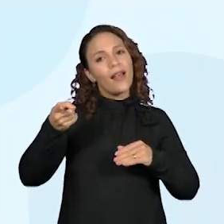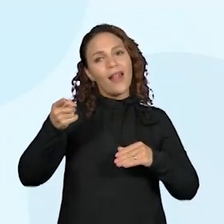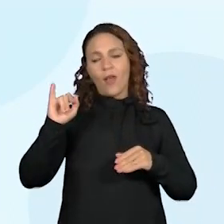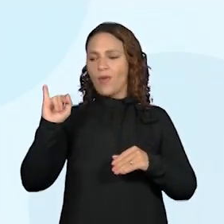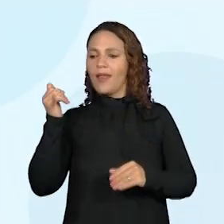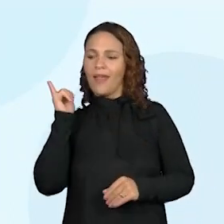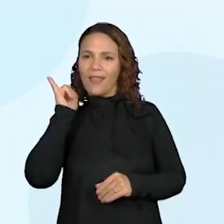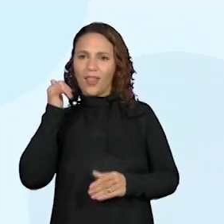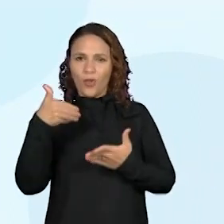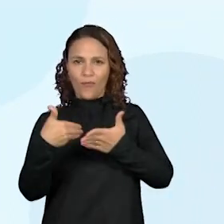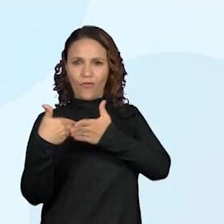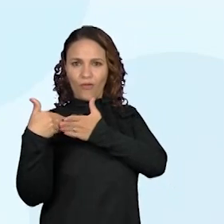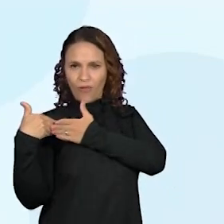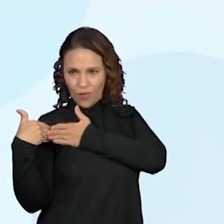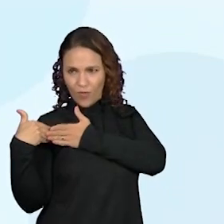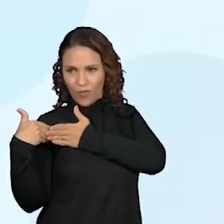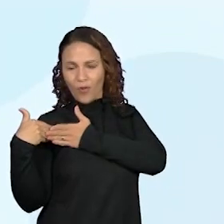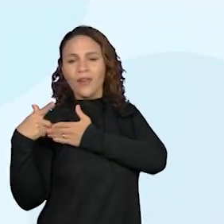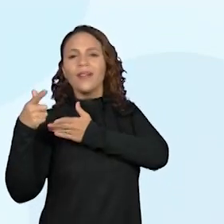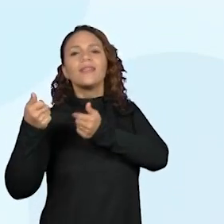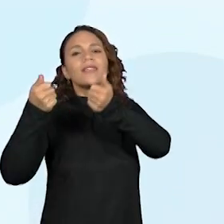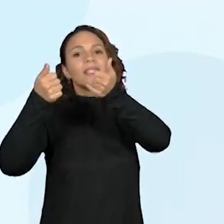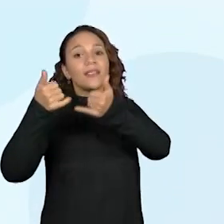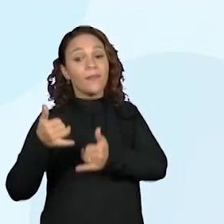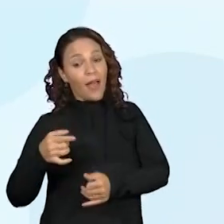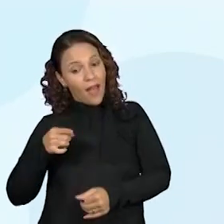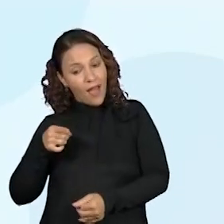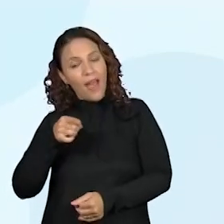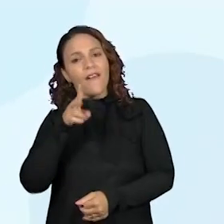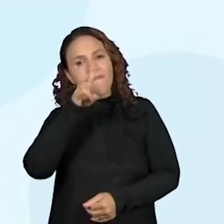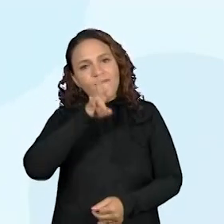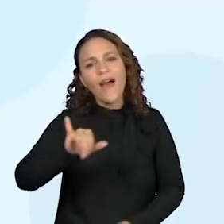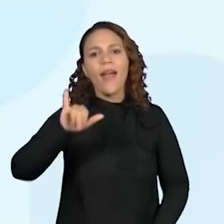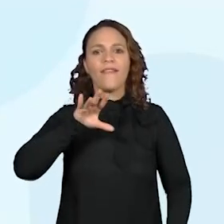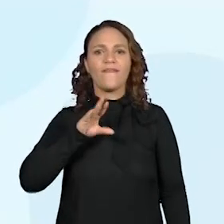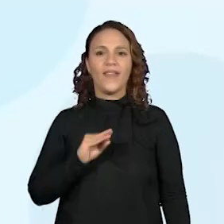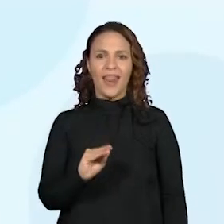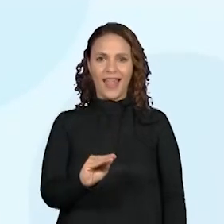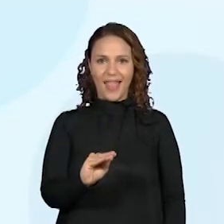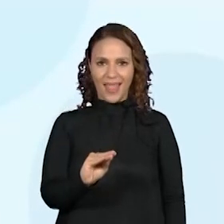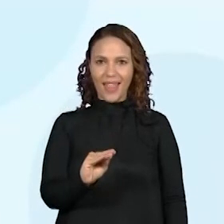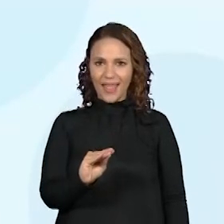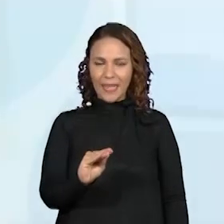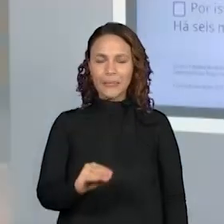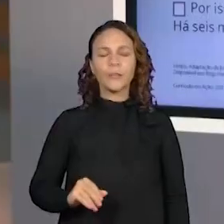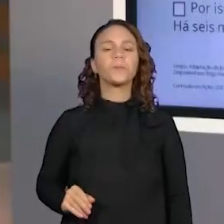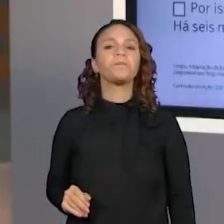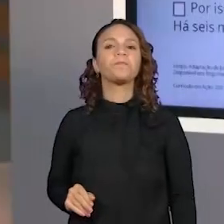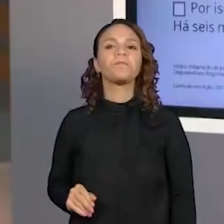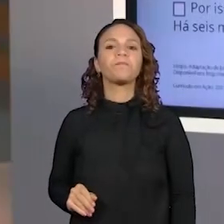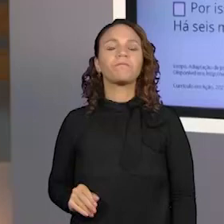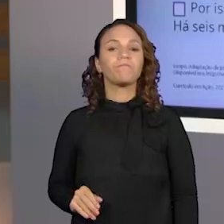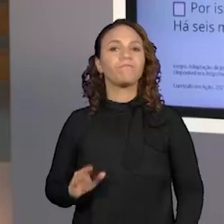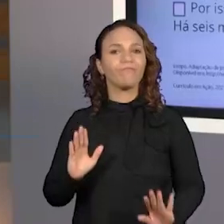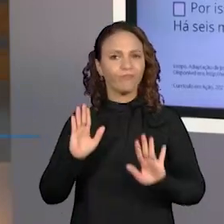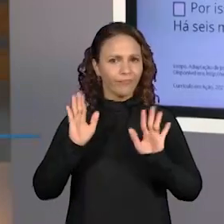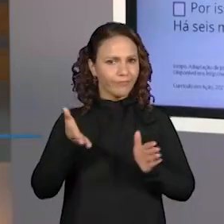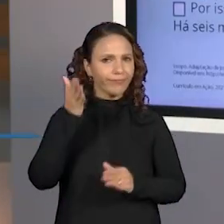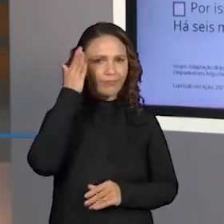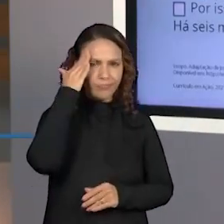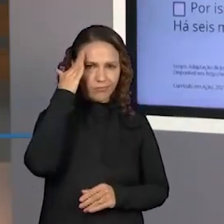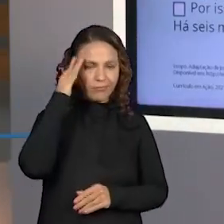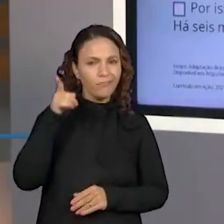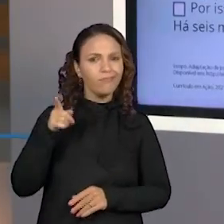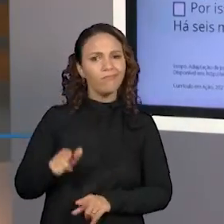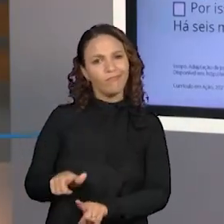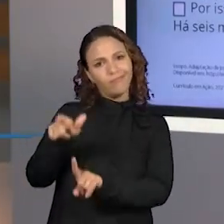indica que o personagem irá falar. Muito bem. Já sei que o narrador